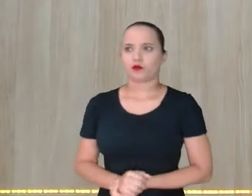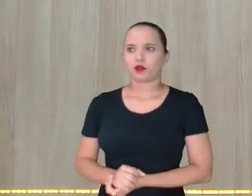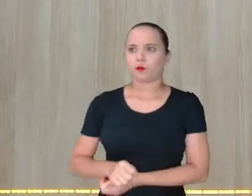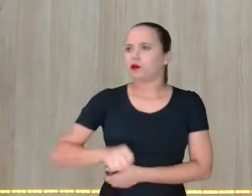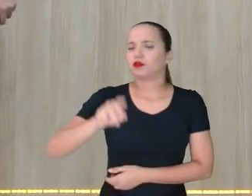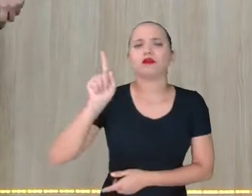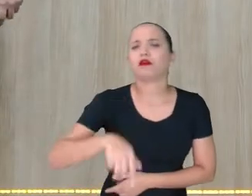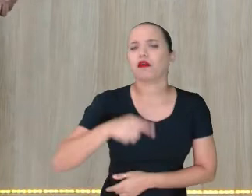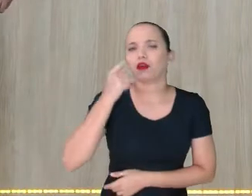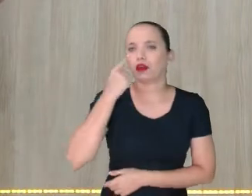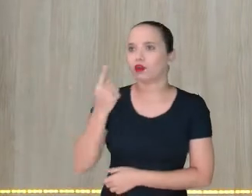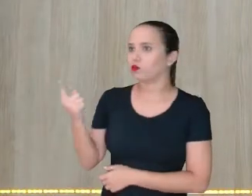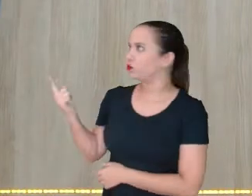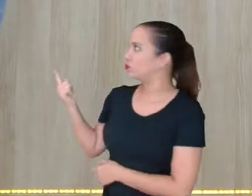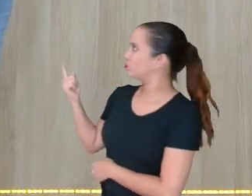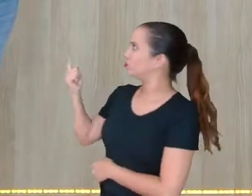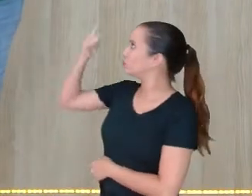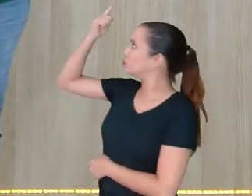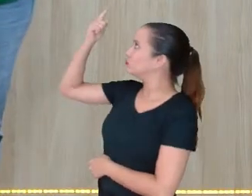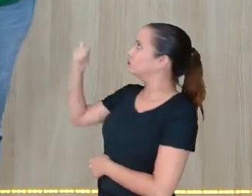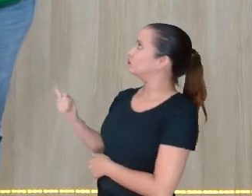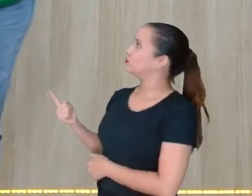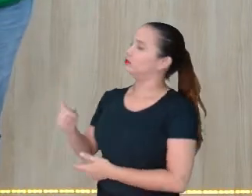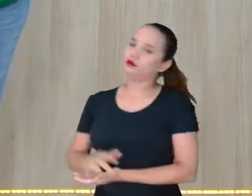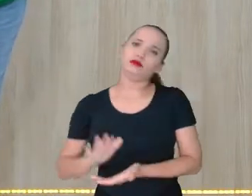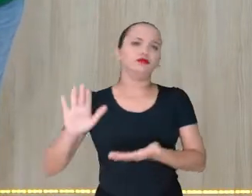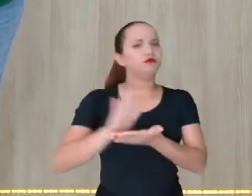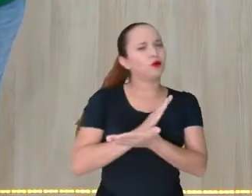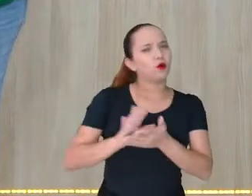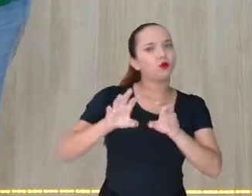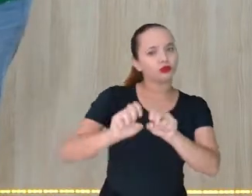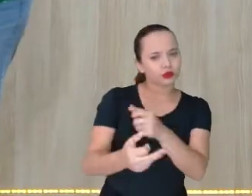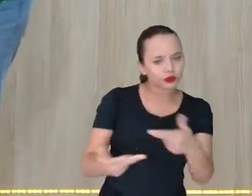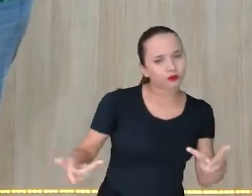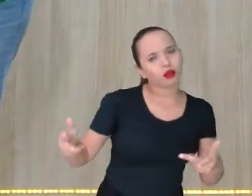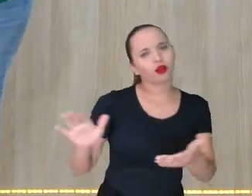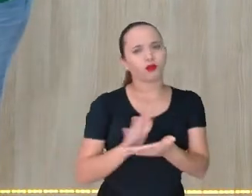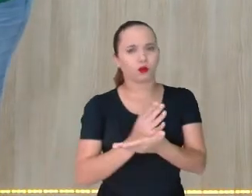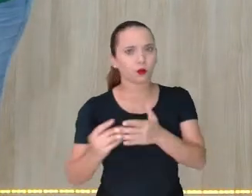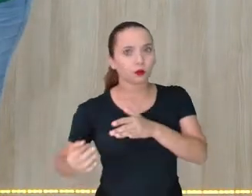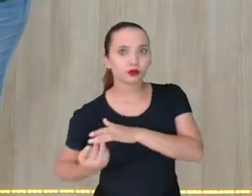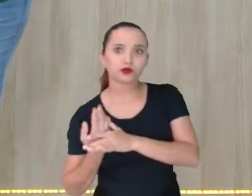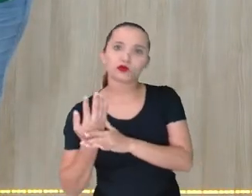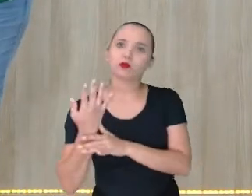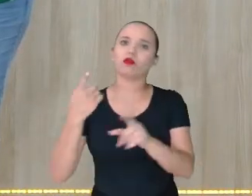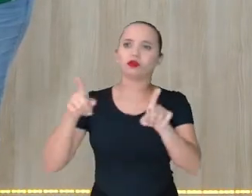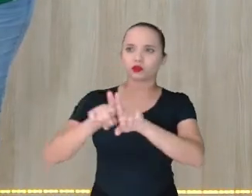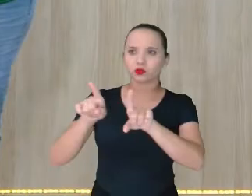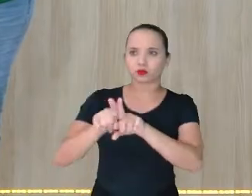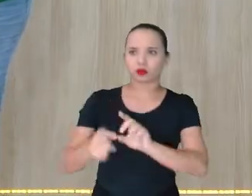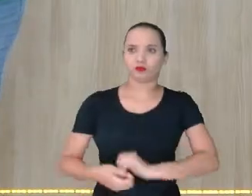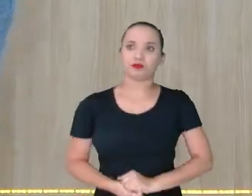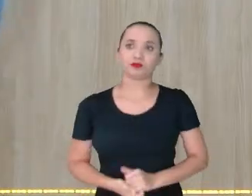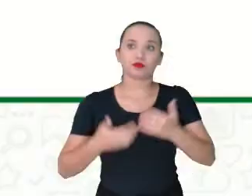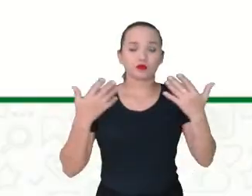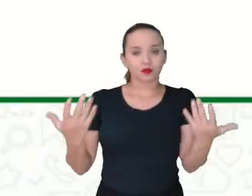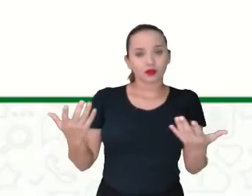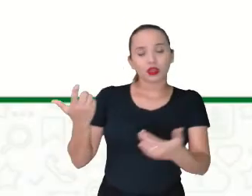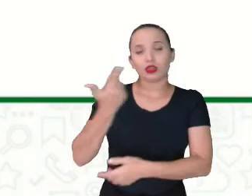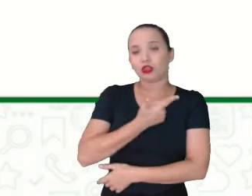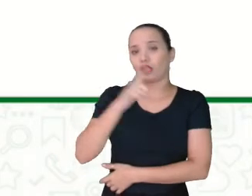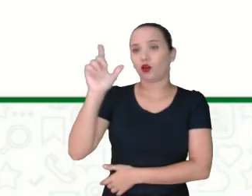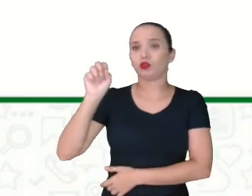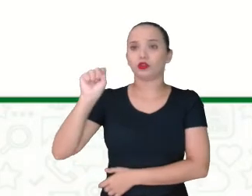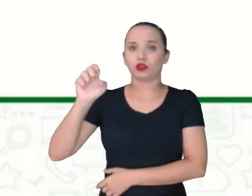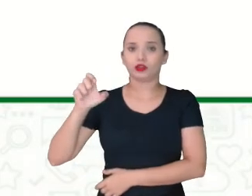né? Micro-organismos, algumas plantas, alguns animais, tá? E aqui na sexuada, ó, no